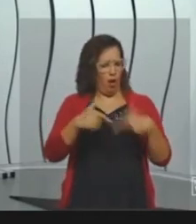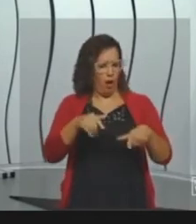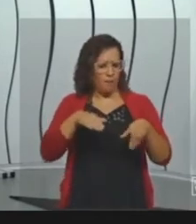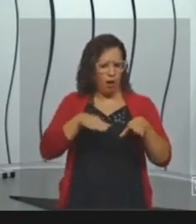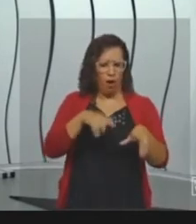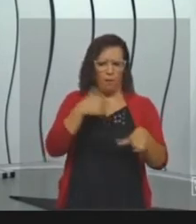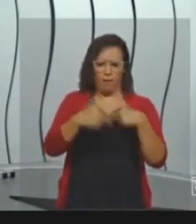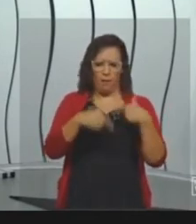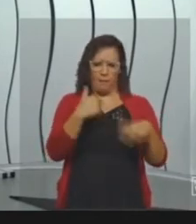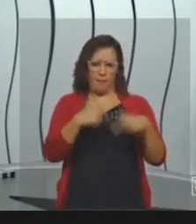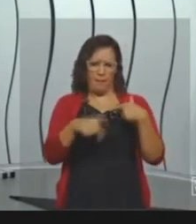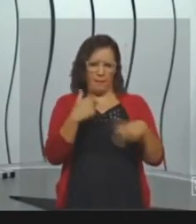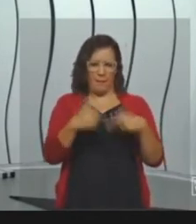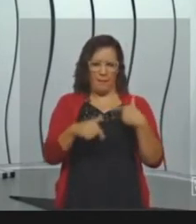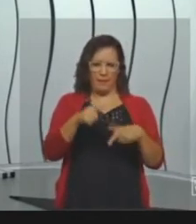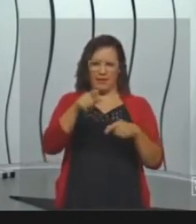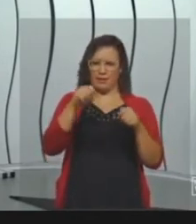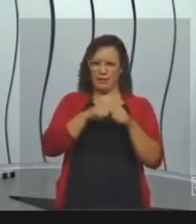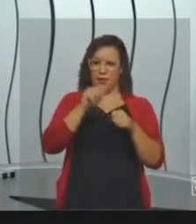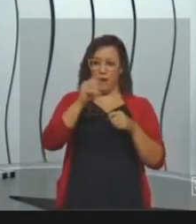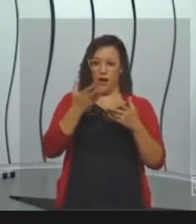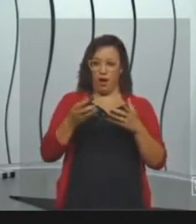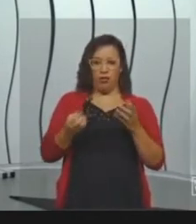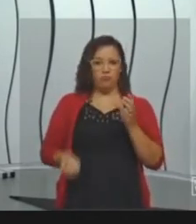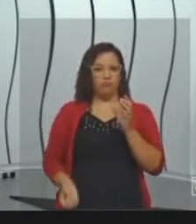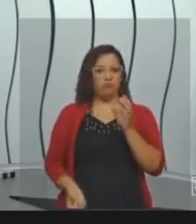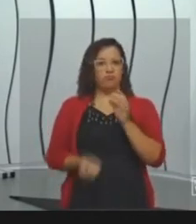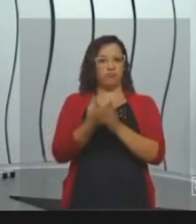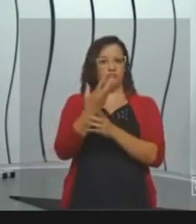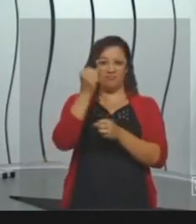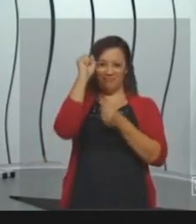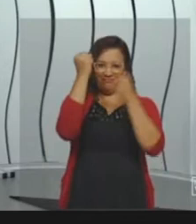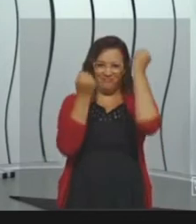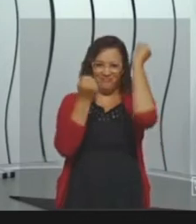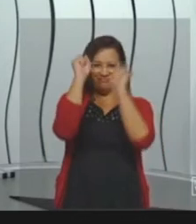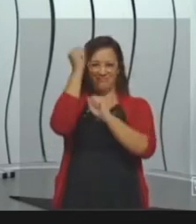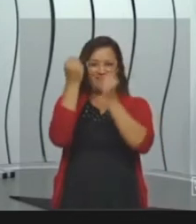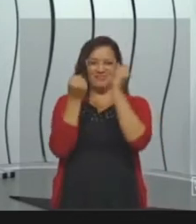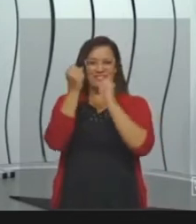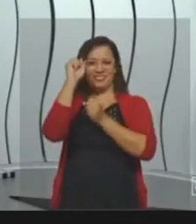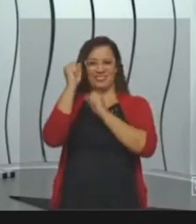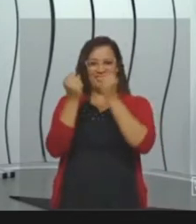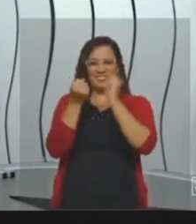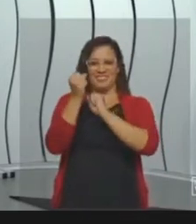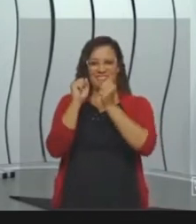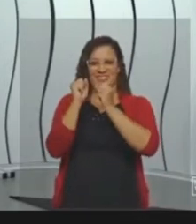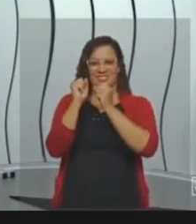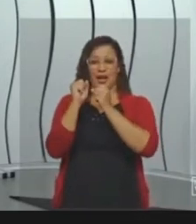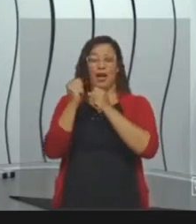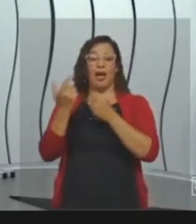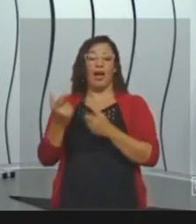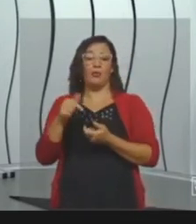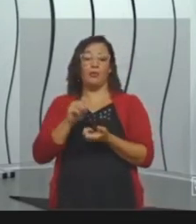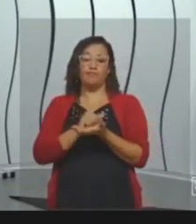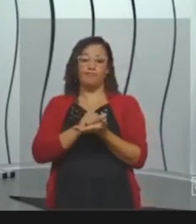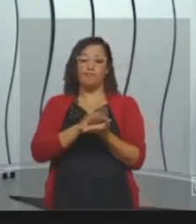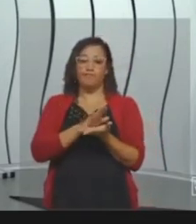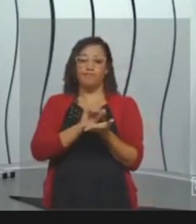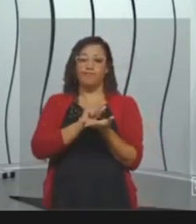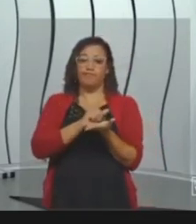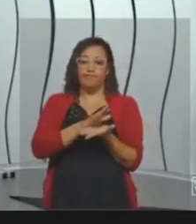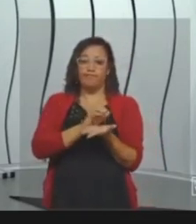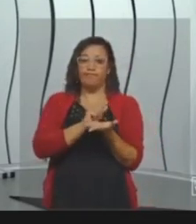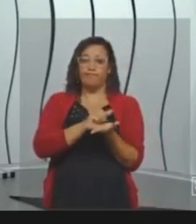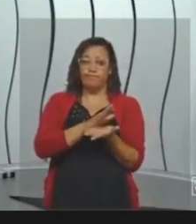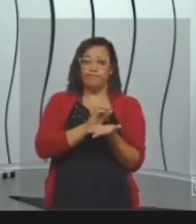o tear, quando você construiu essa máquina de produzir o tecido, então ficou muito eficiente. Então você não precisa mais daquela mão de